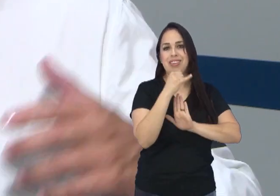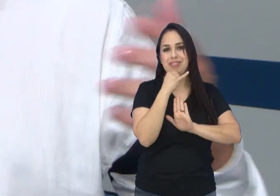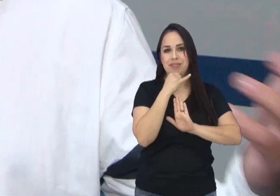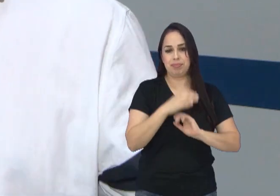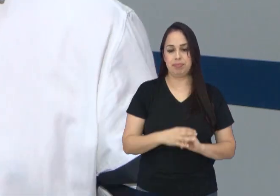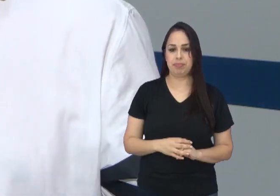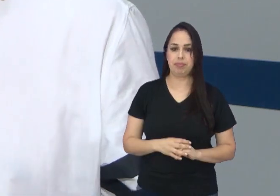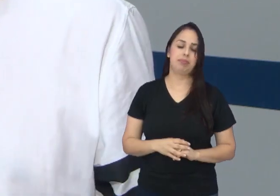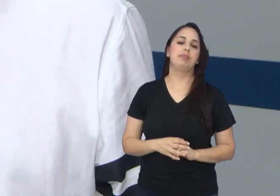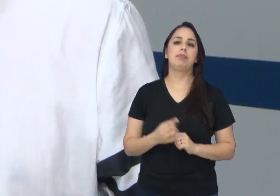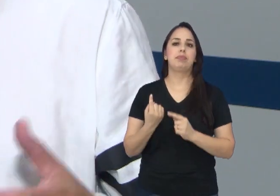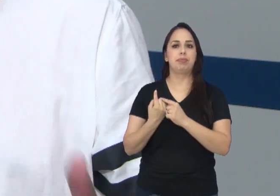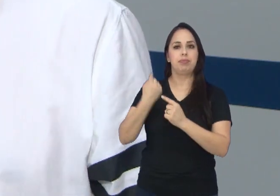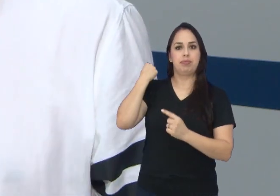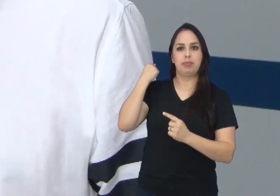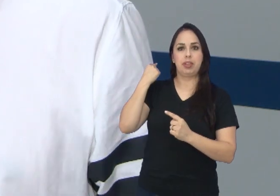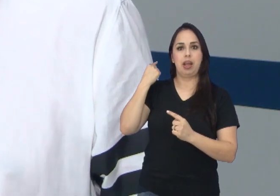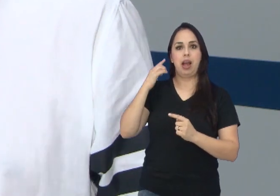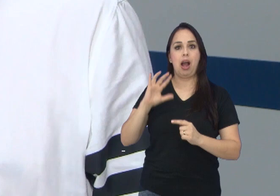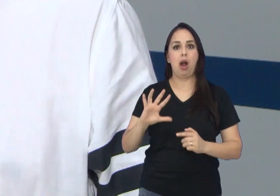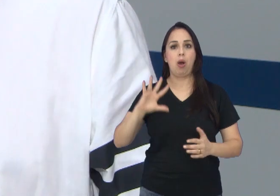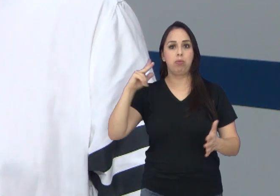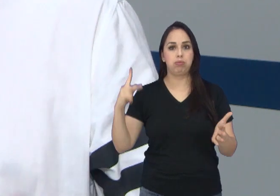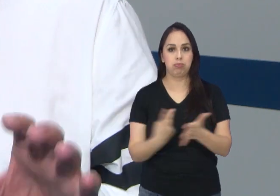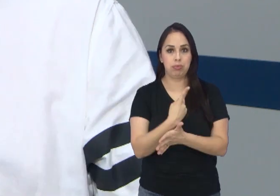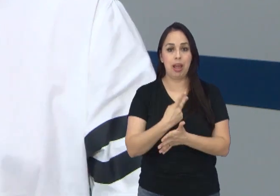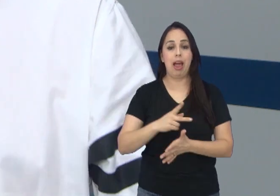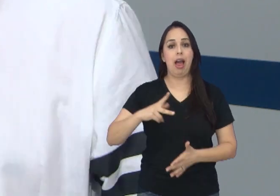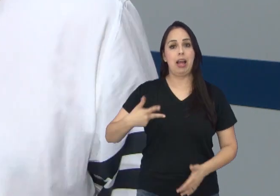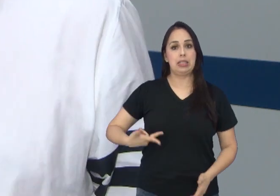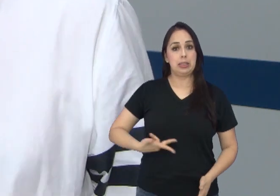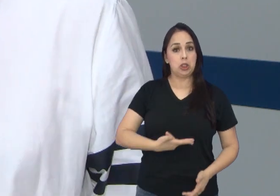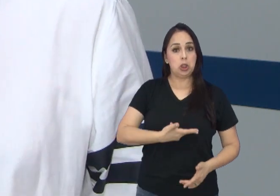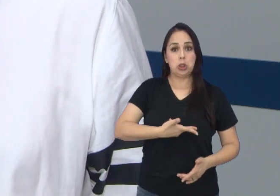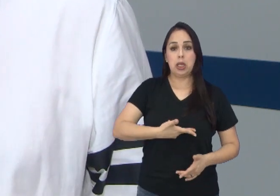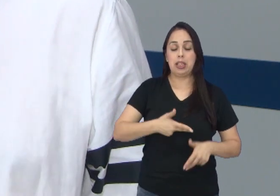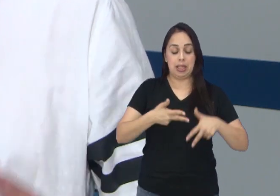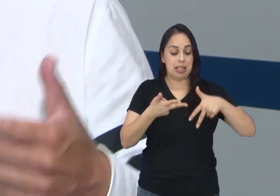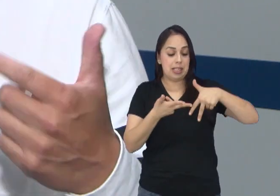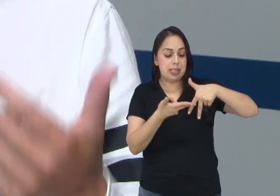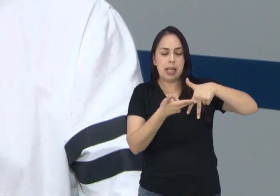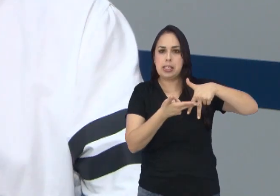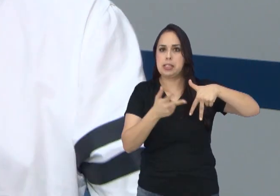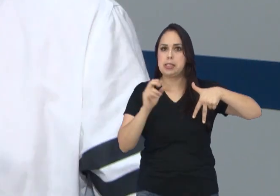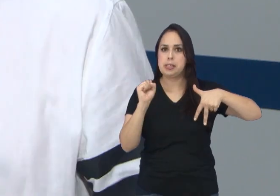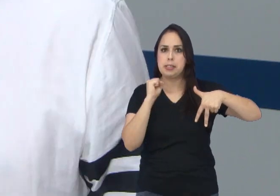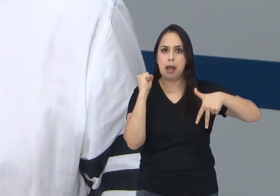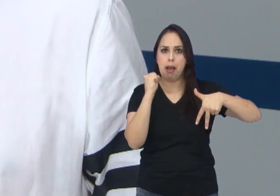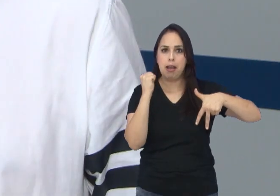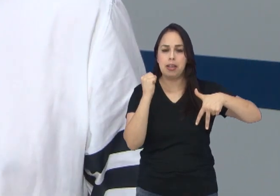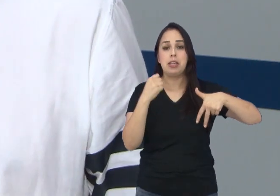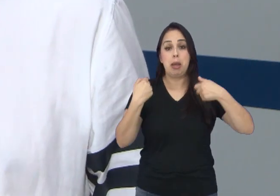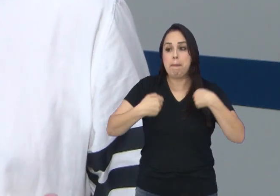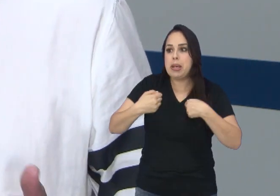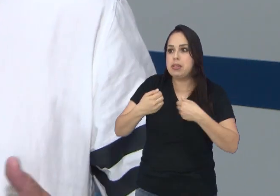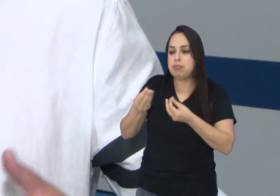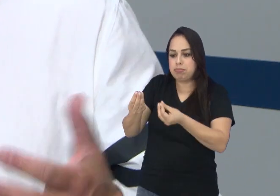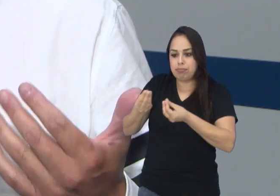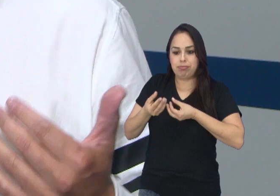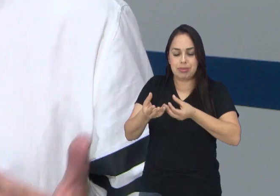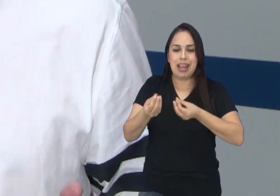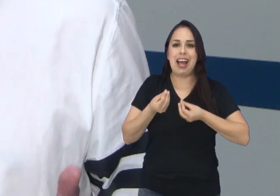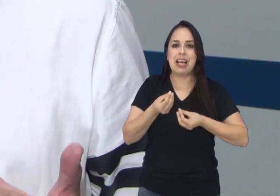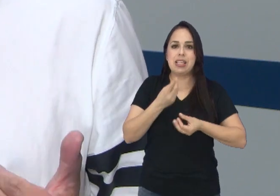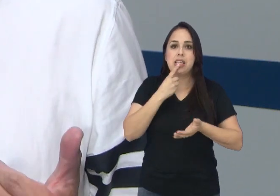vidas. Tempos atrás, tive um acidente, passei por uma cirurgia muito séria na minha perna e necessitei de sangue. Então